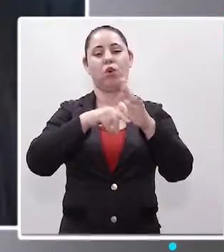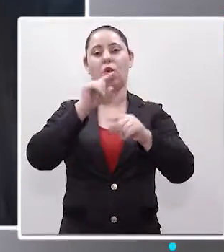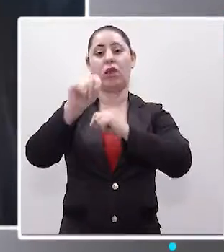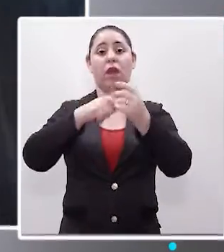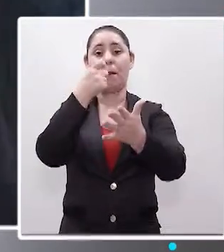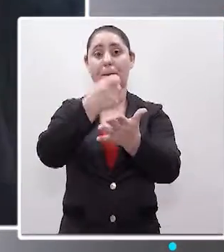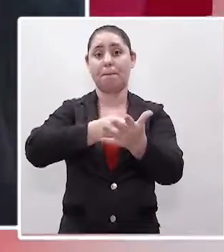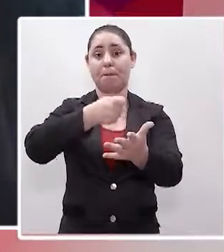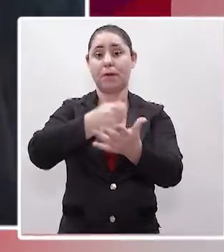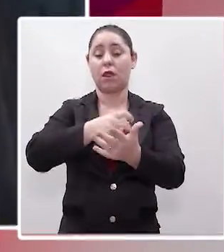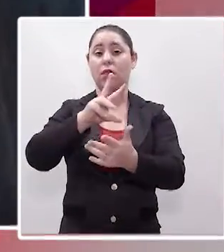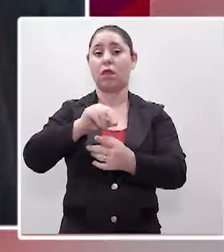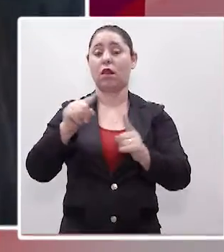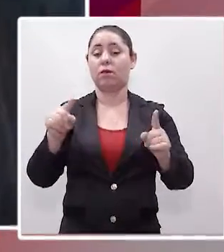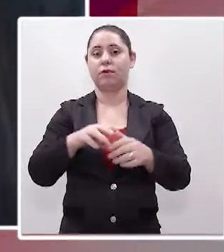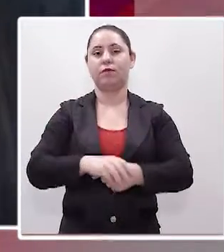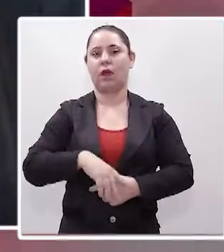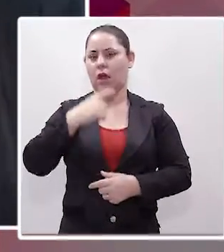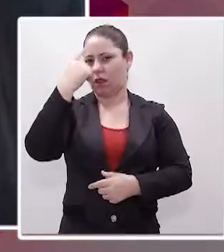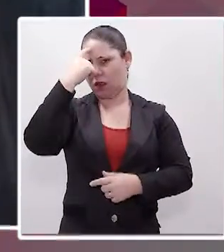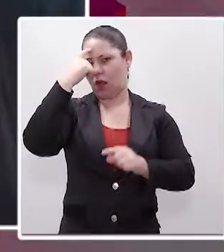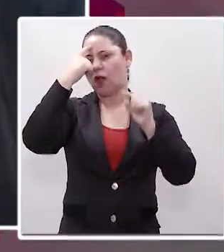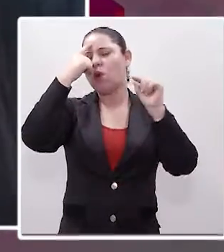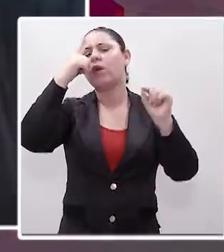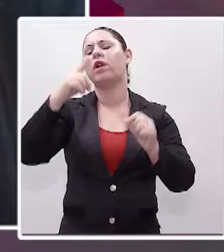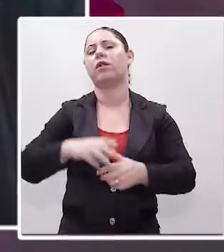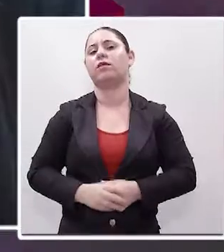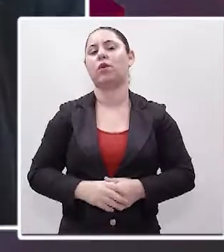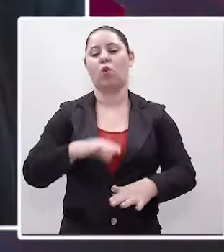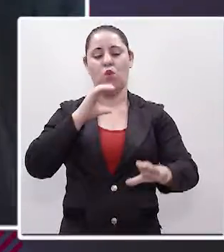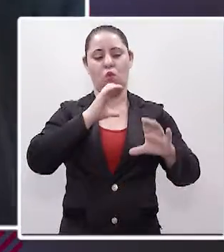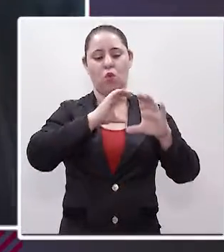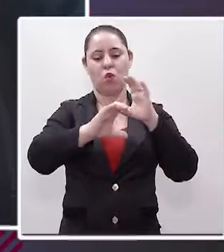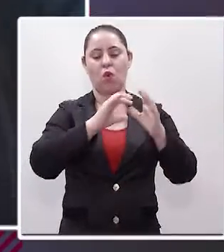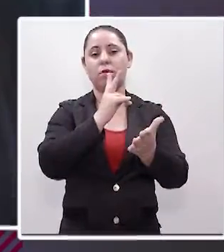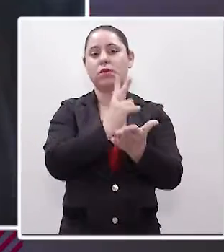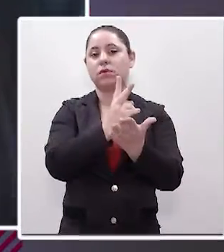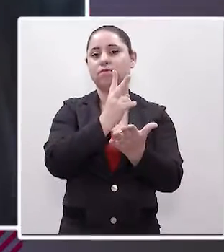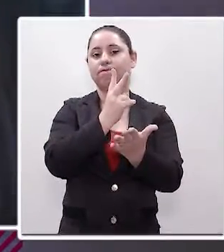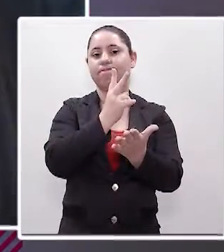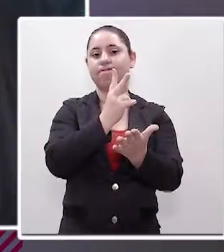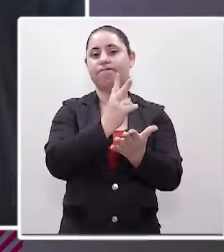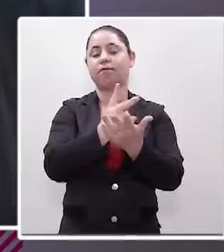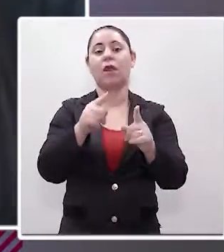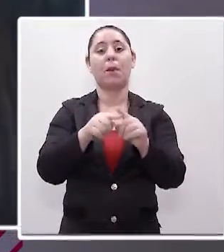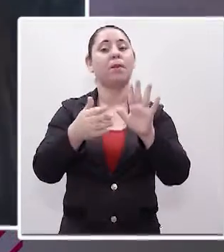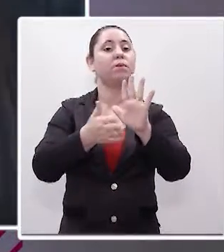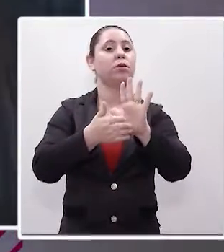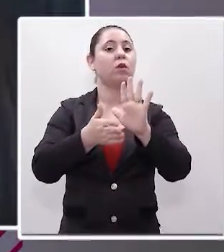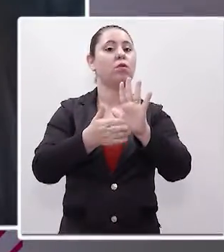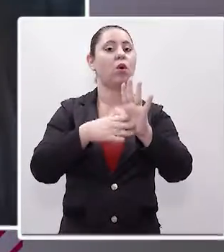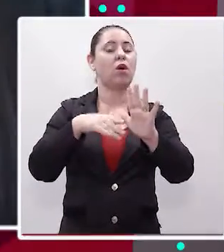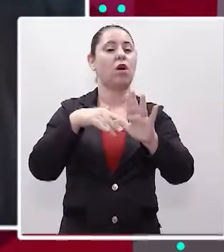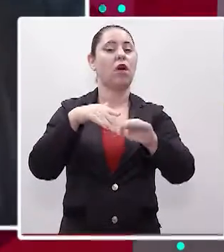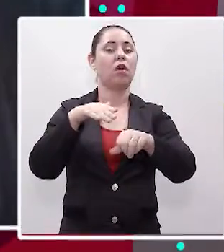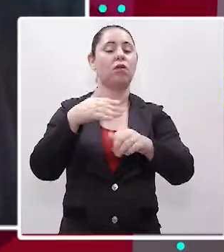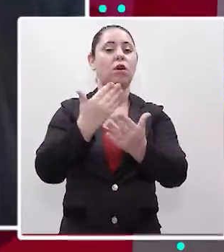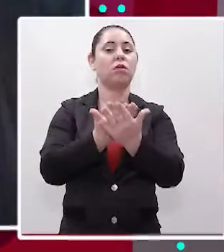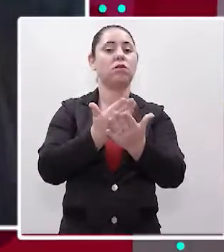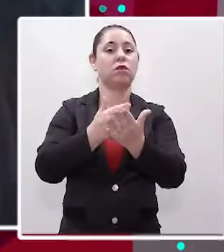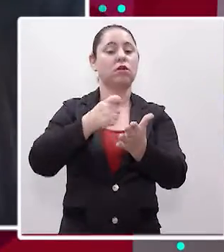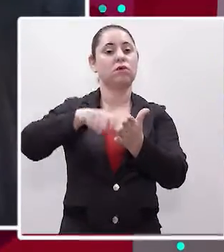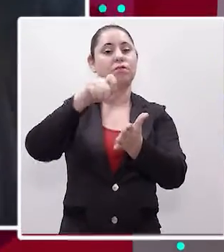uma regra sobre o que é obrigatório, não, né? A ideia é manter a comunicação e